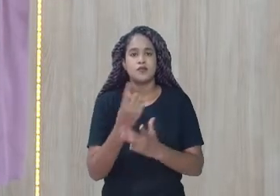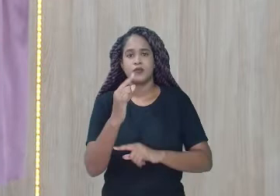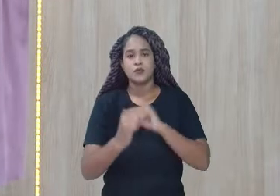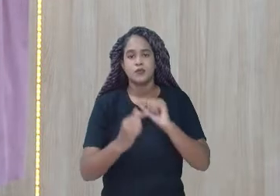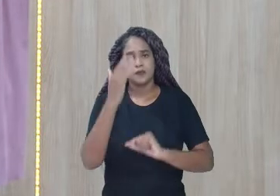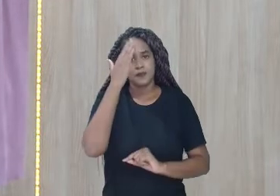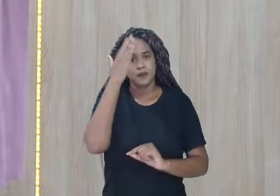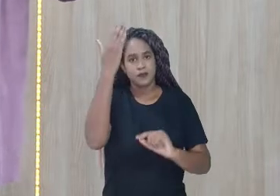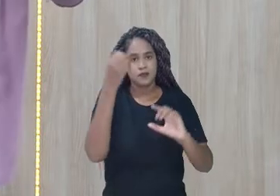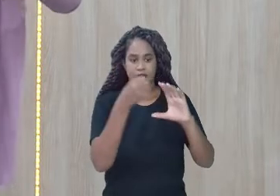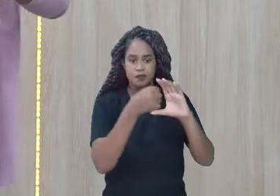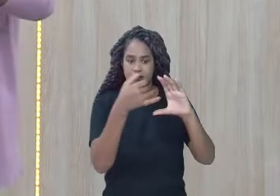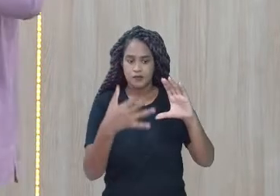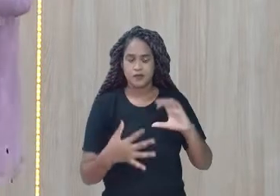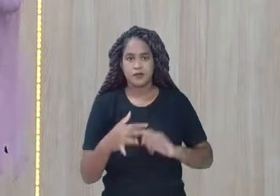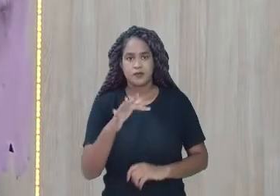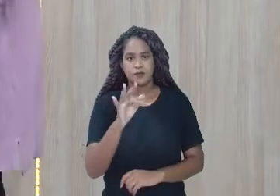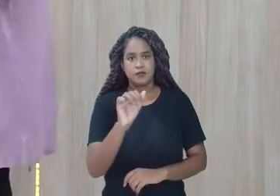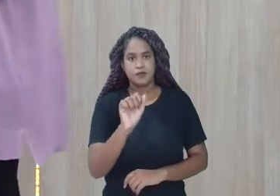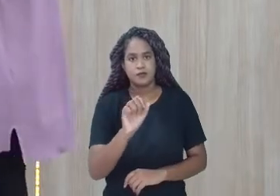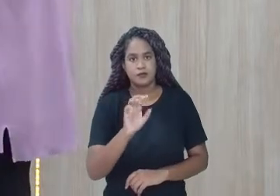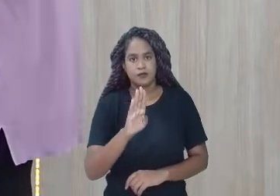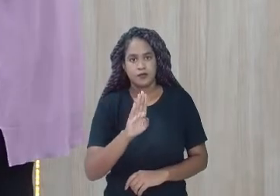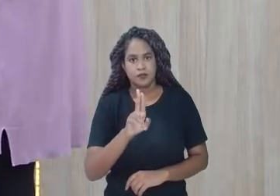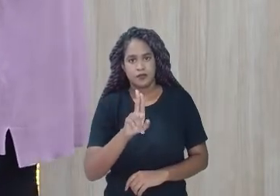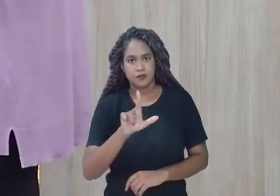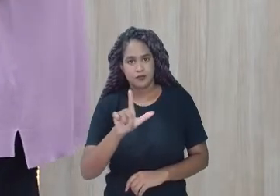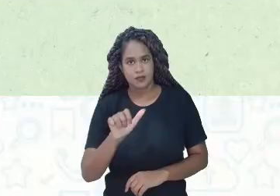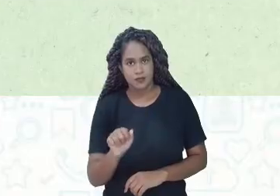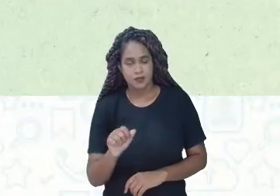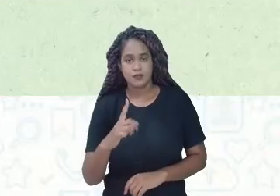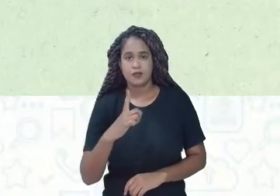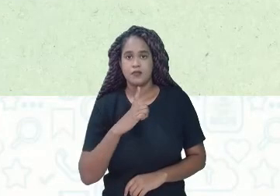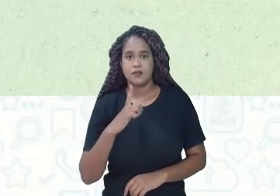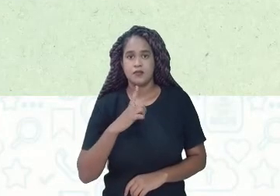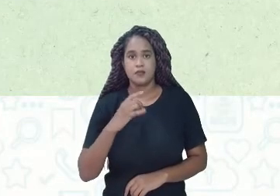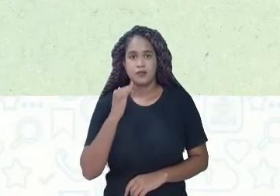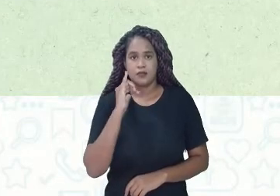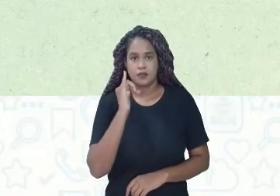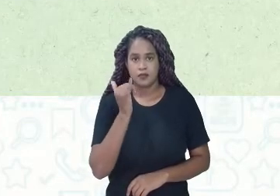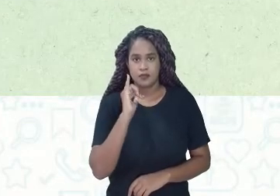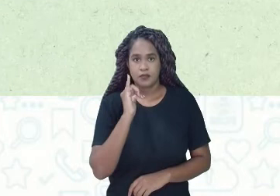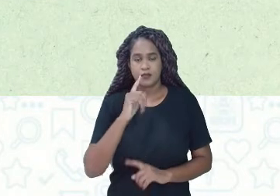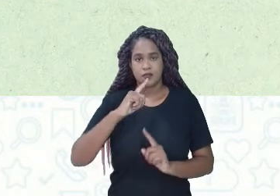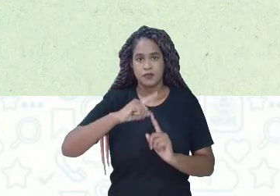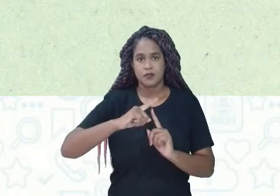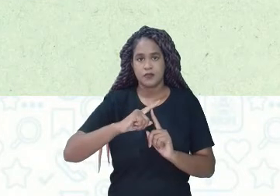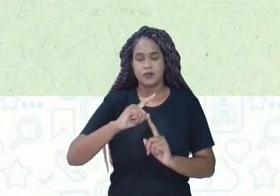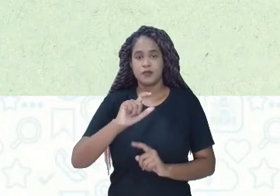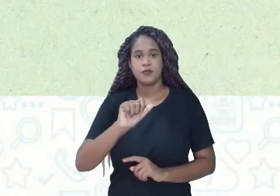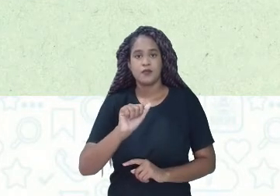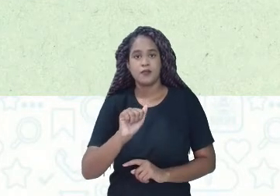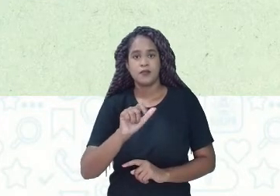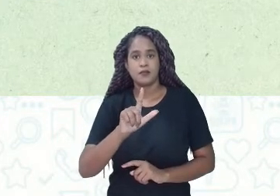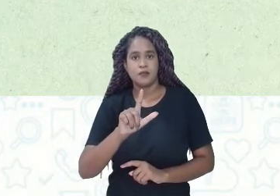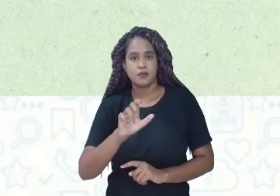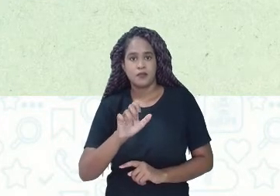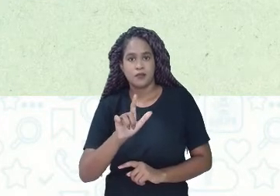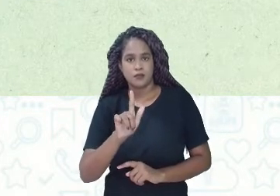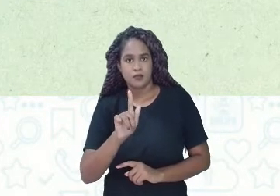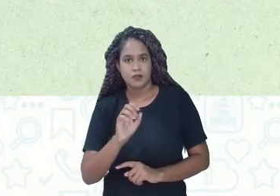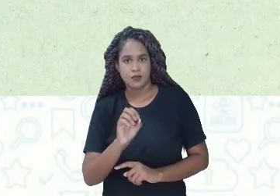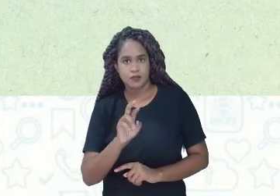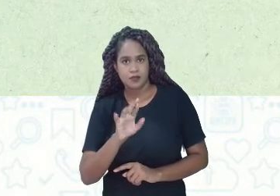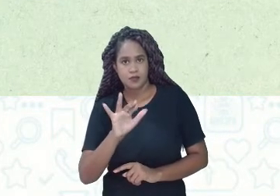como gênero textual, tá certo? Bora lá. A gente tem uma narrativa alegórica em sentido figurado, em prosa e